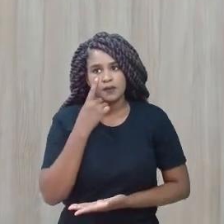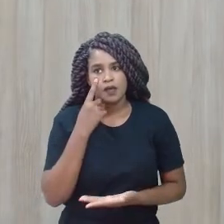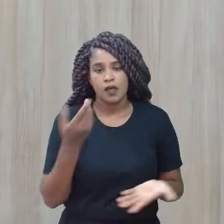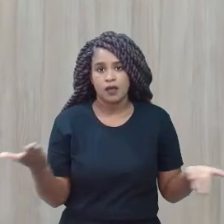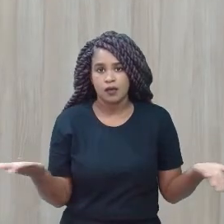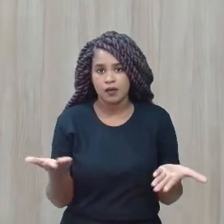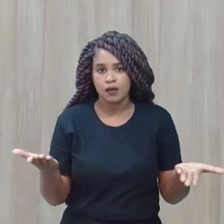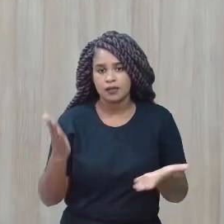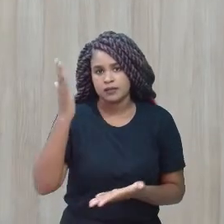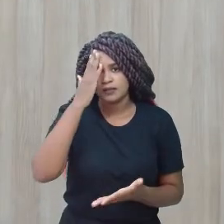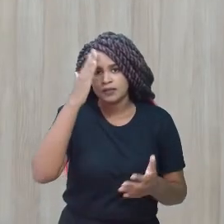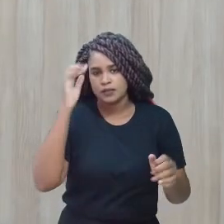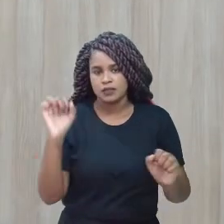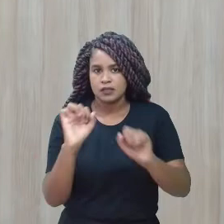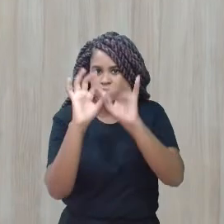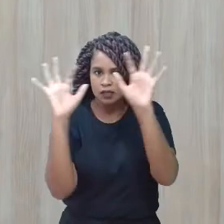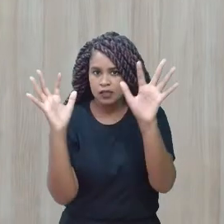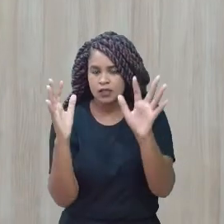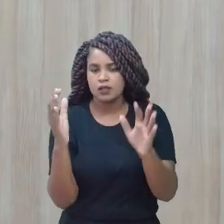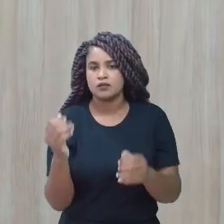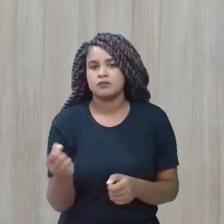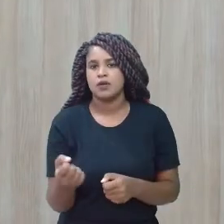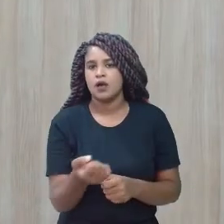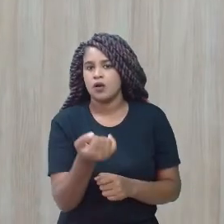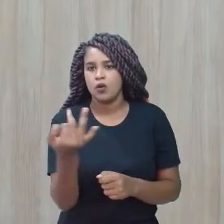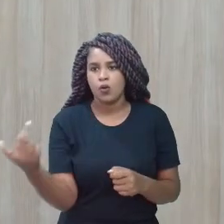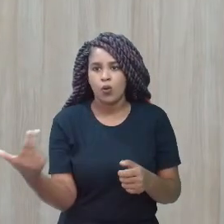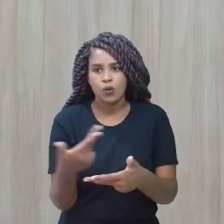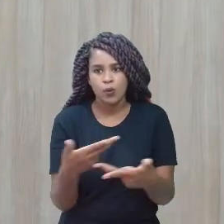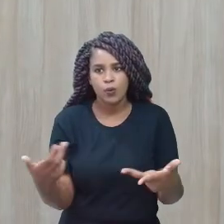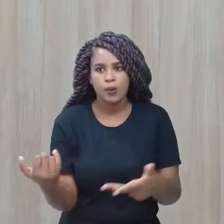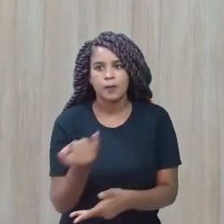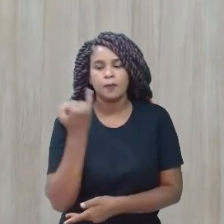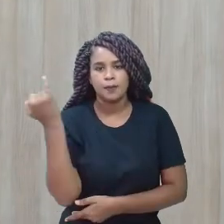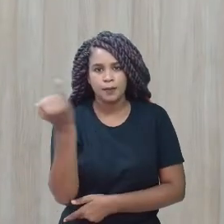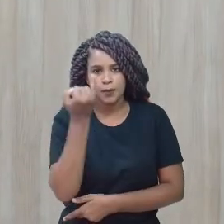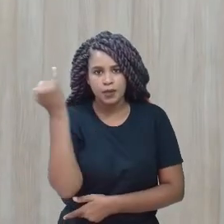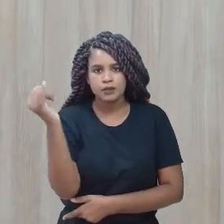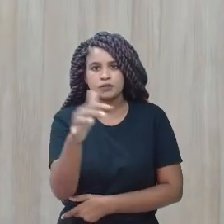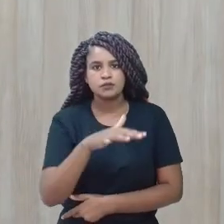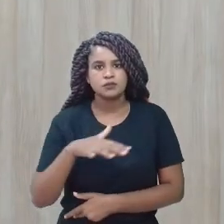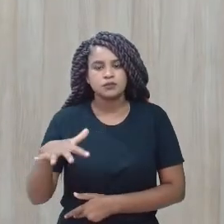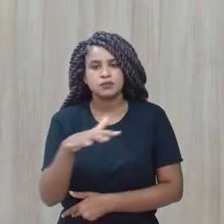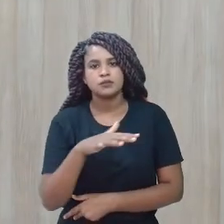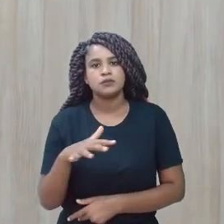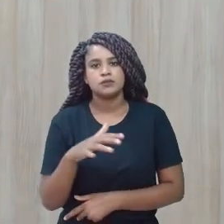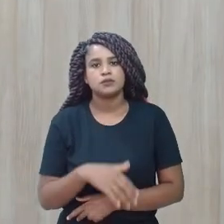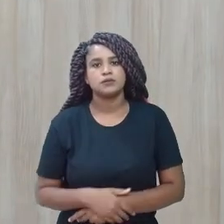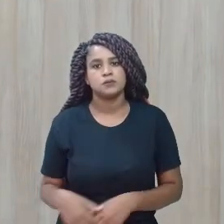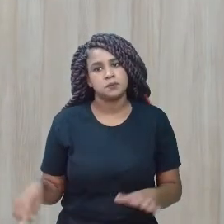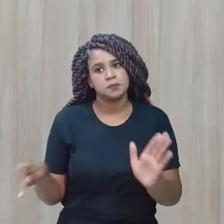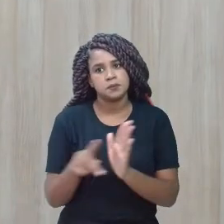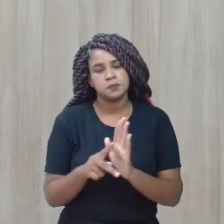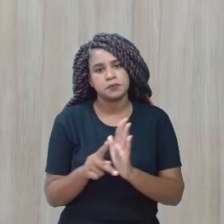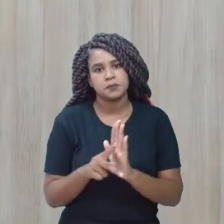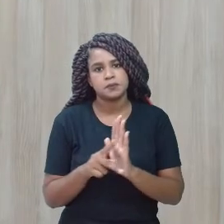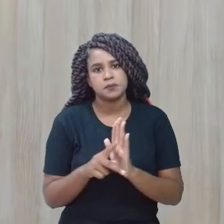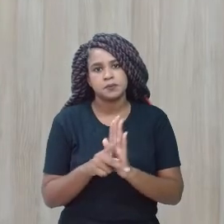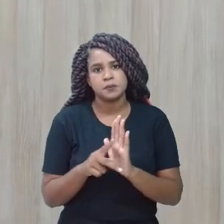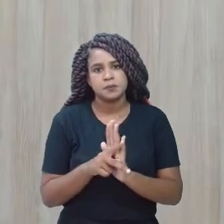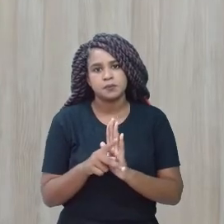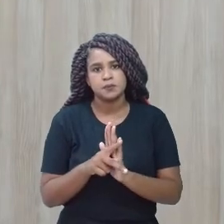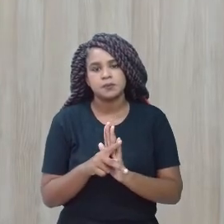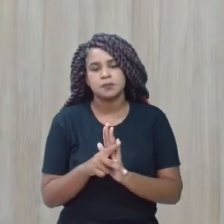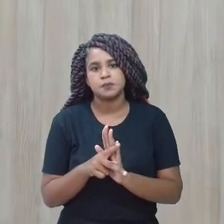né? Entender algumas questões importantes sobre esse recurso, né, hídrico que a gente tem no nosso